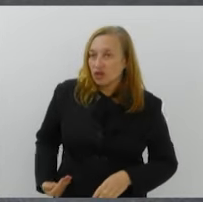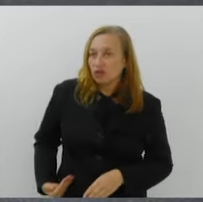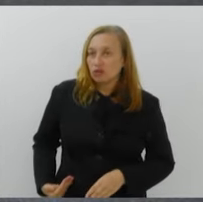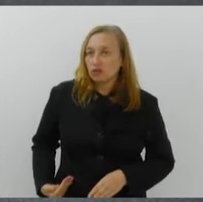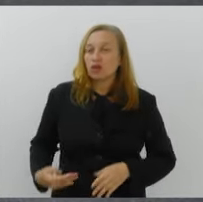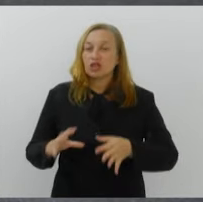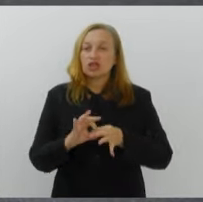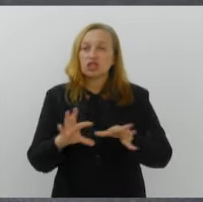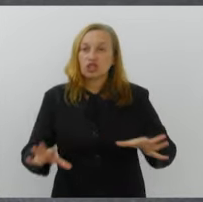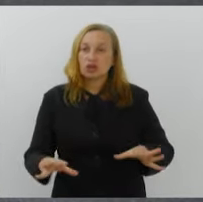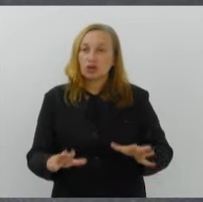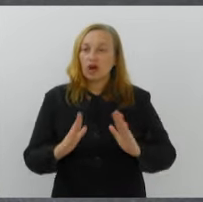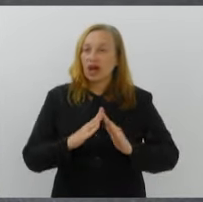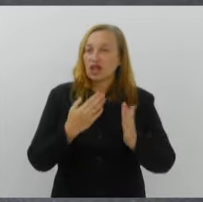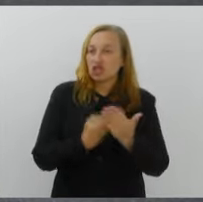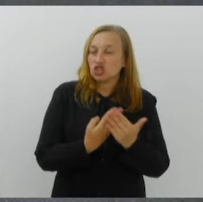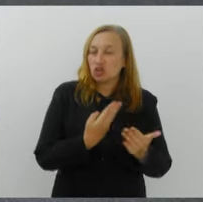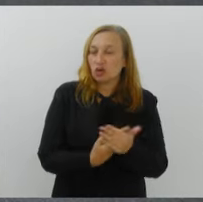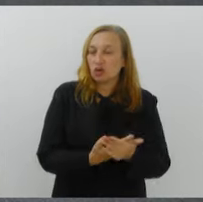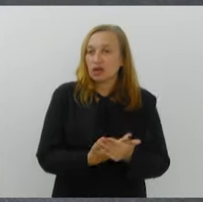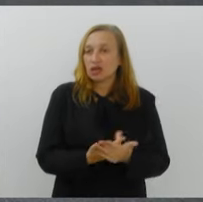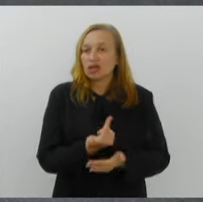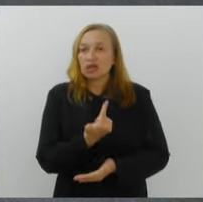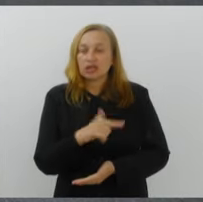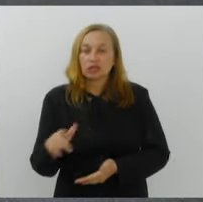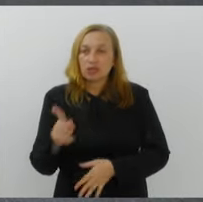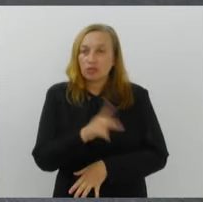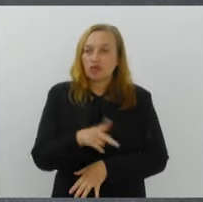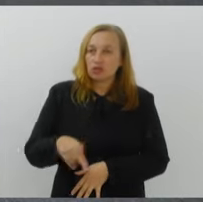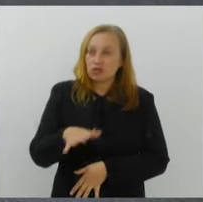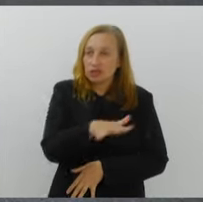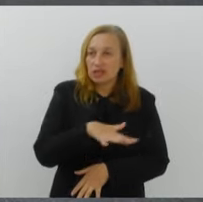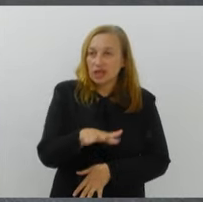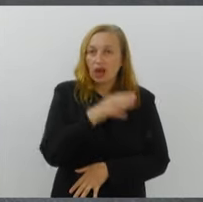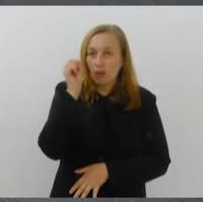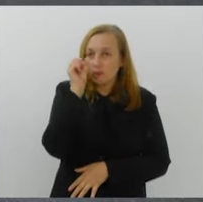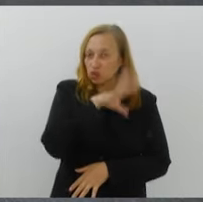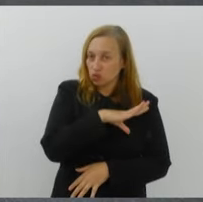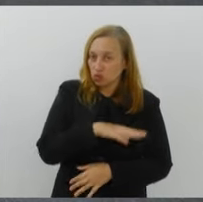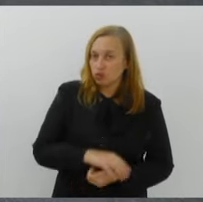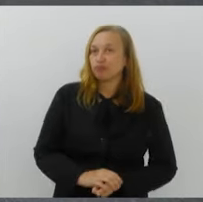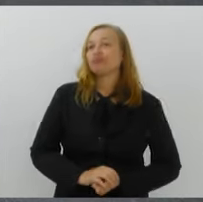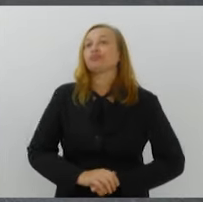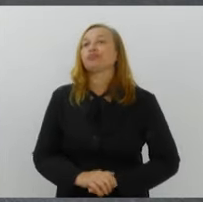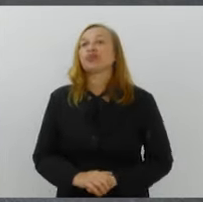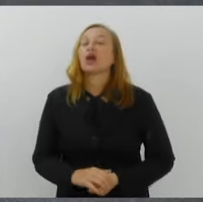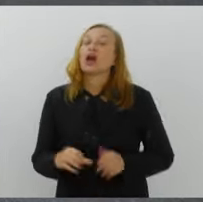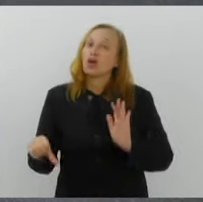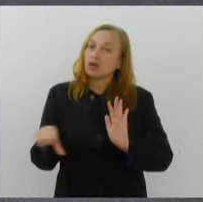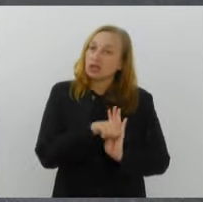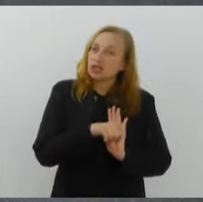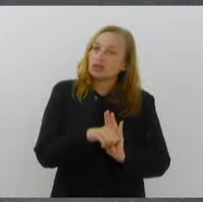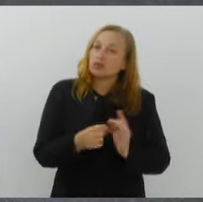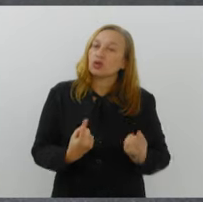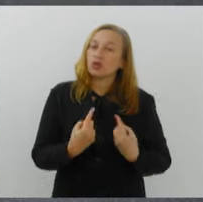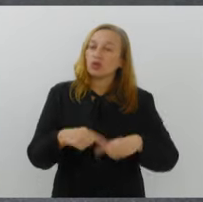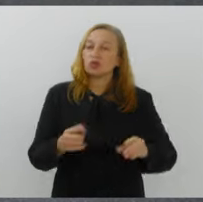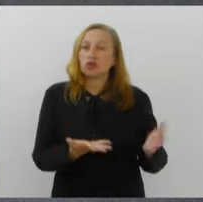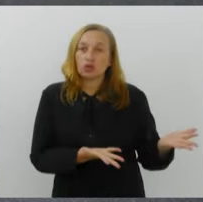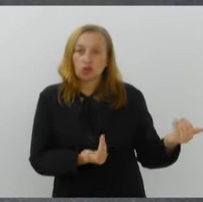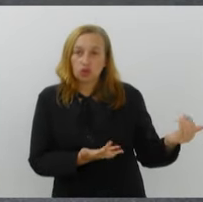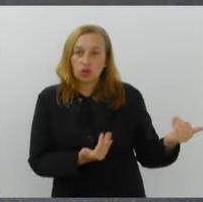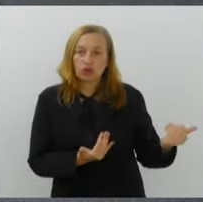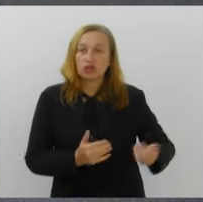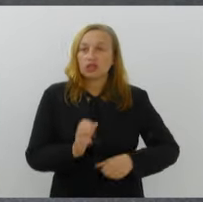ter professor nessas áreas. Isso é um absurdo. É um absurdo, é um crime contra a nossa juventude.